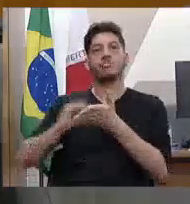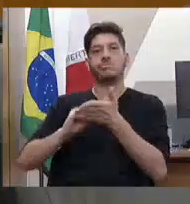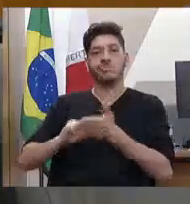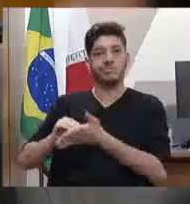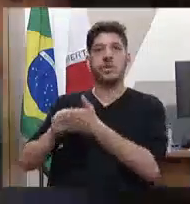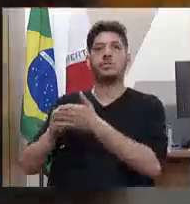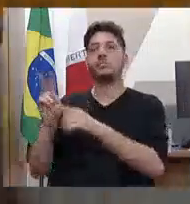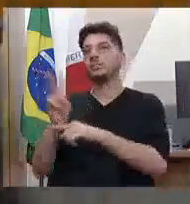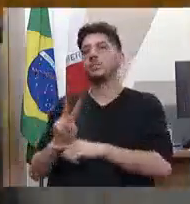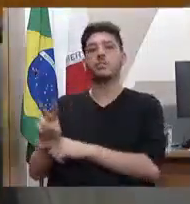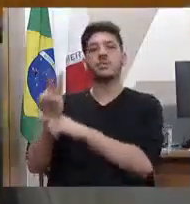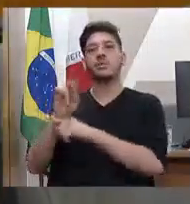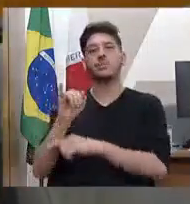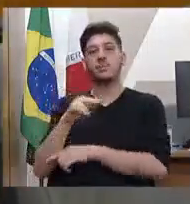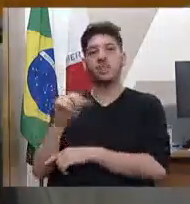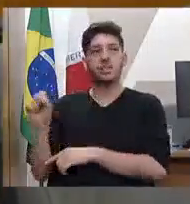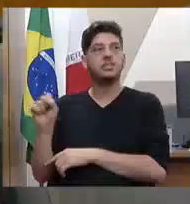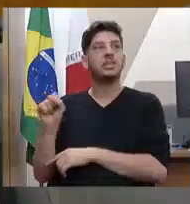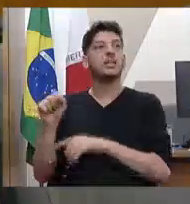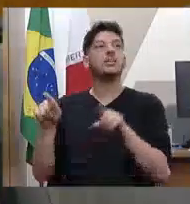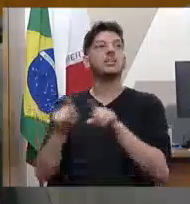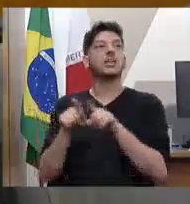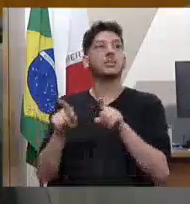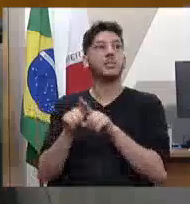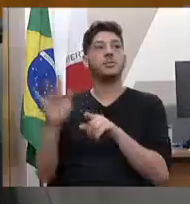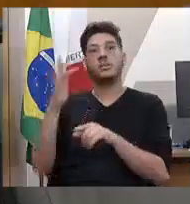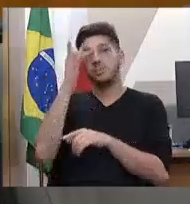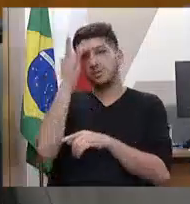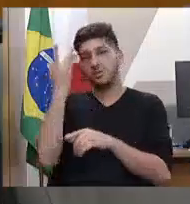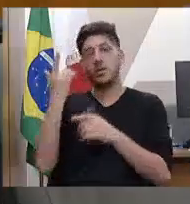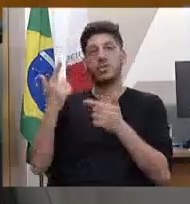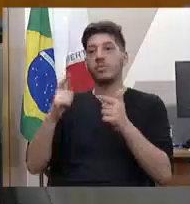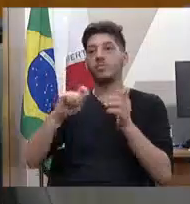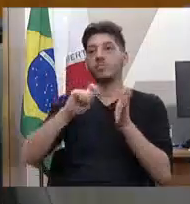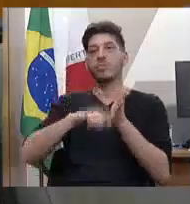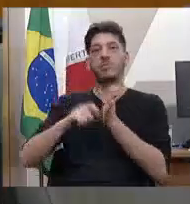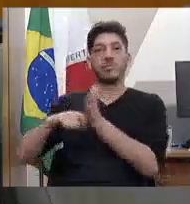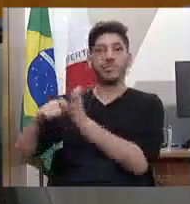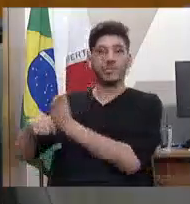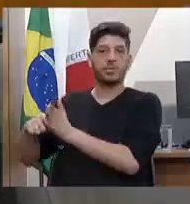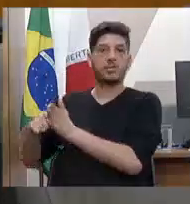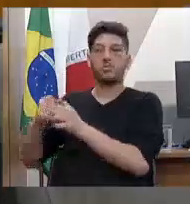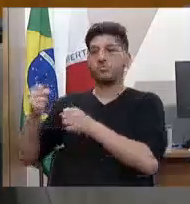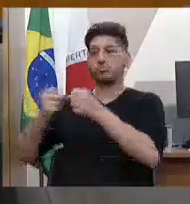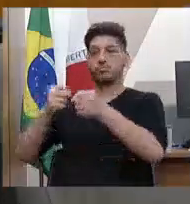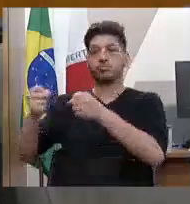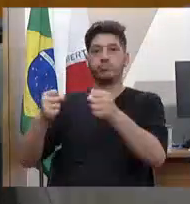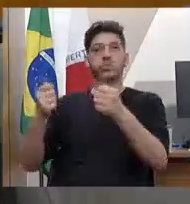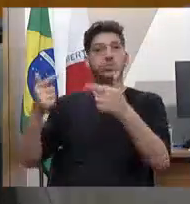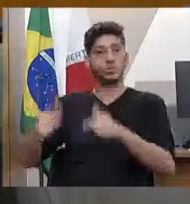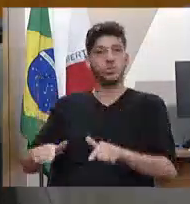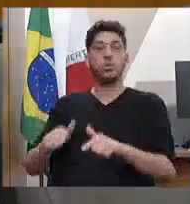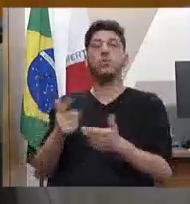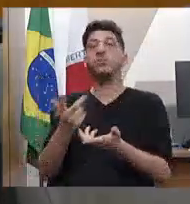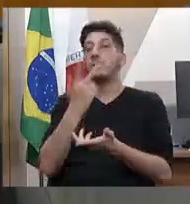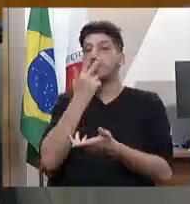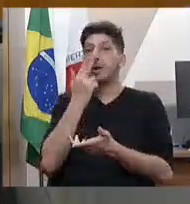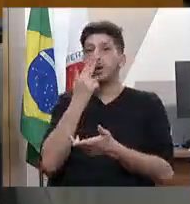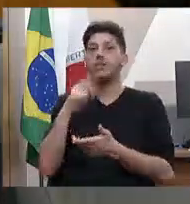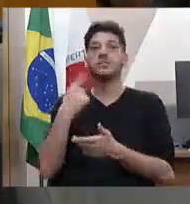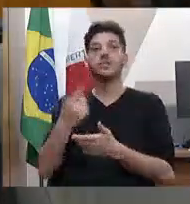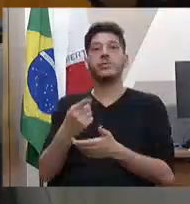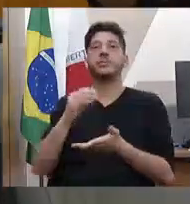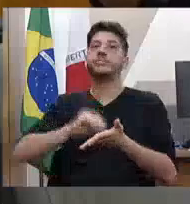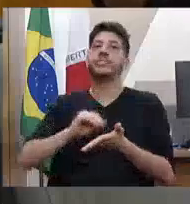o desmonte e que essas pessoas não foram repostas e acho que entendo que é por isso também que a gente tem essa eficiência hoje